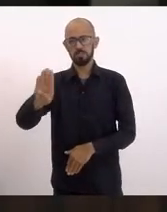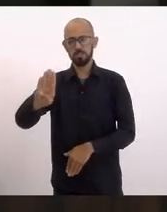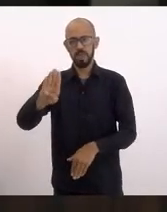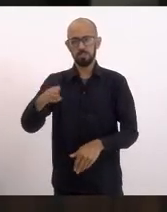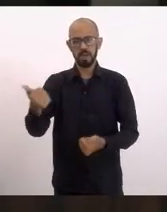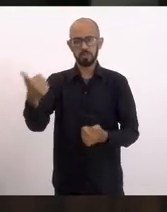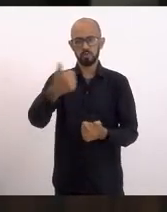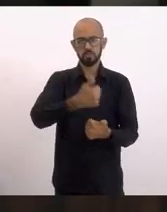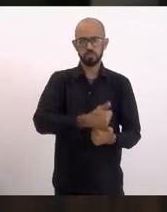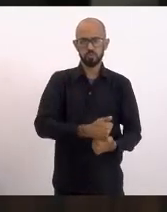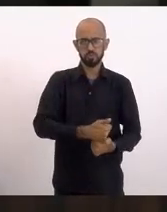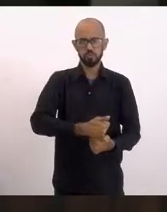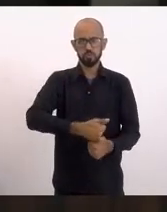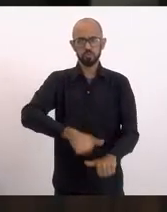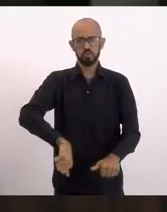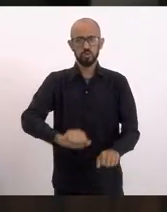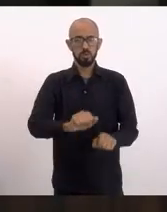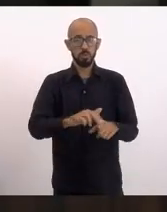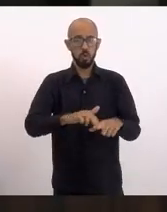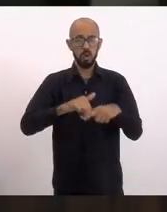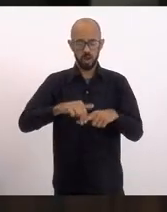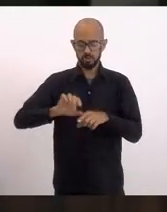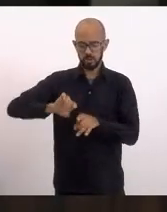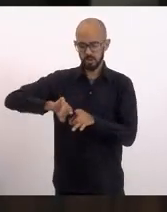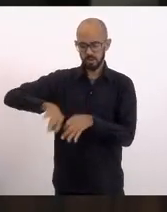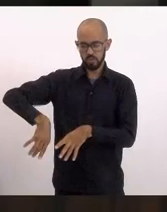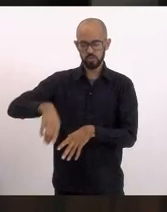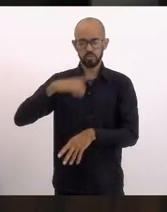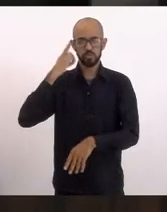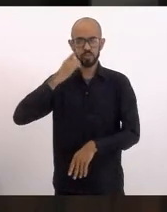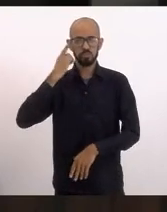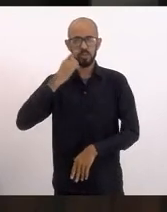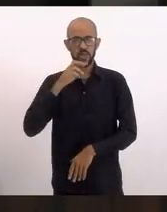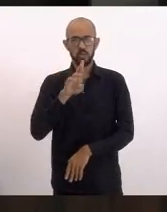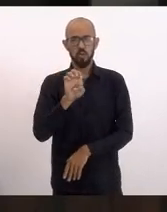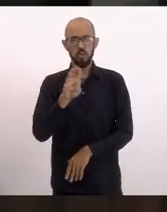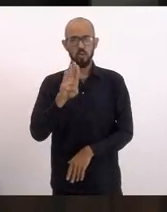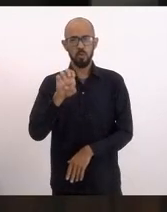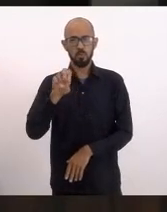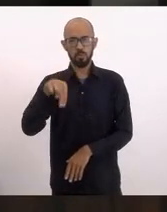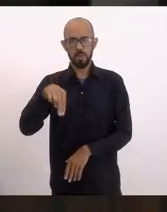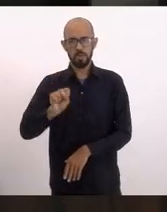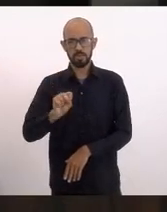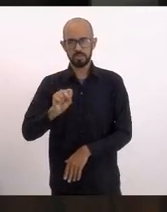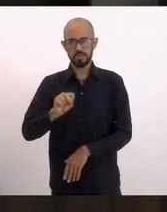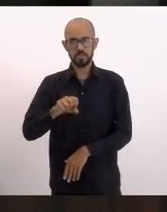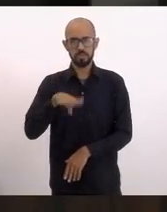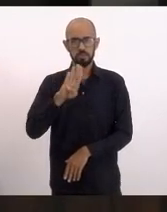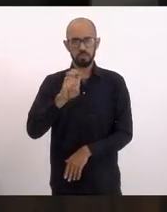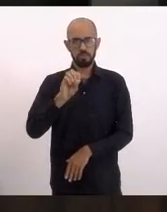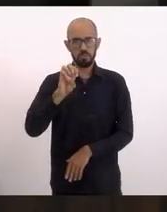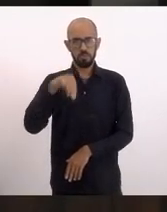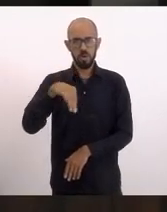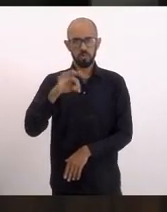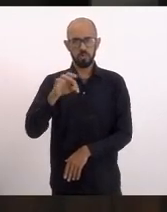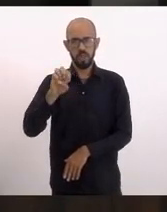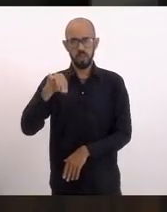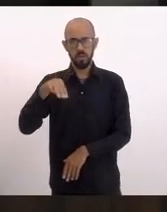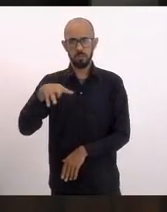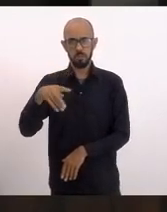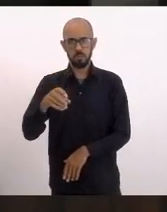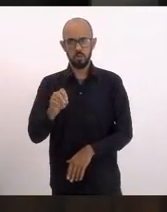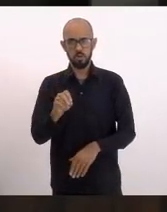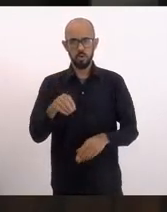deputado estadual em função da renúncia do senhor deputado Rubens Bontempo. De acordo com o artigo 258, inciso 1º do Regimento